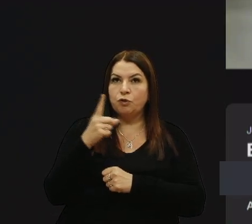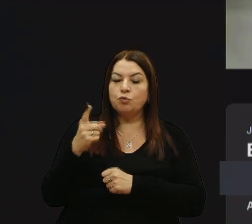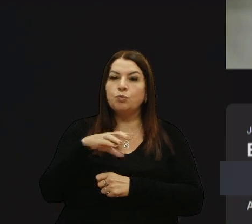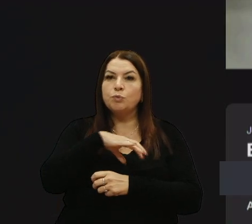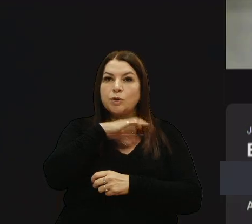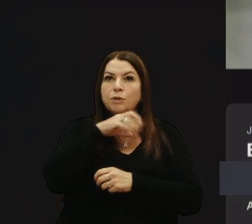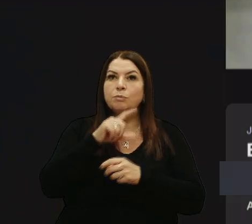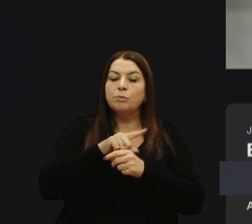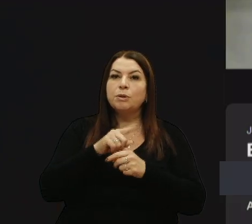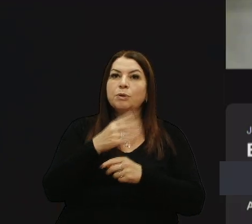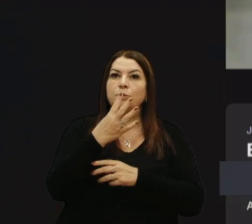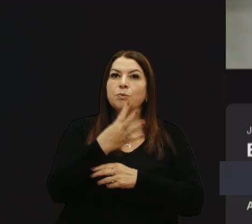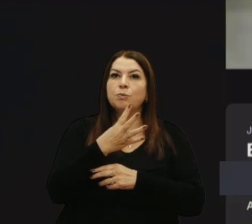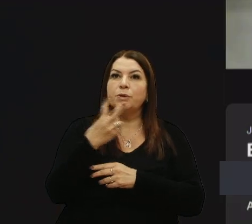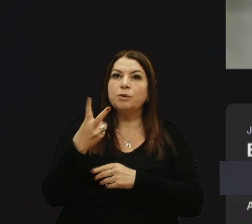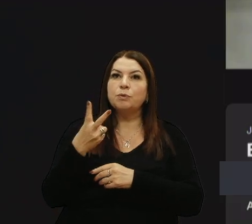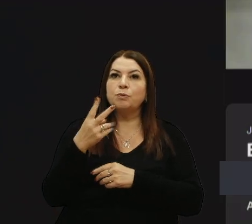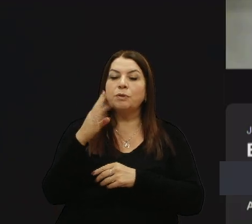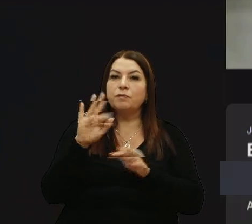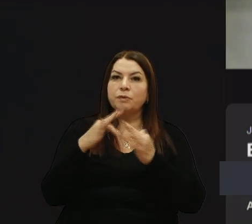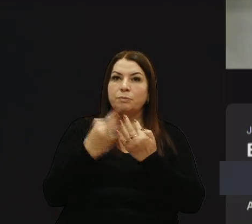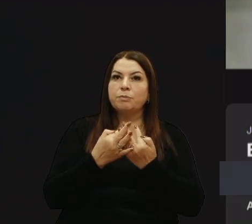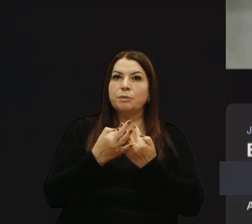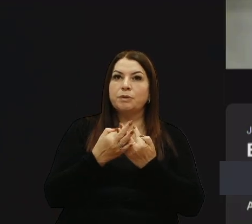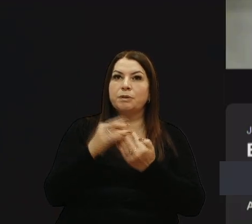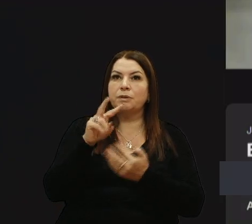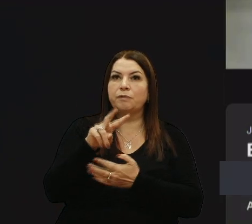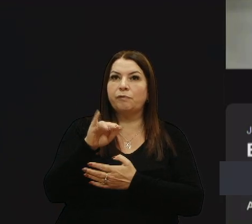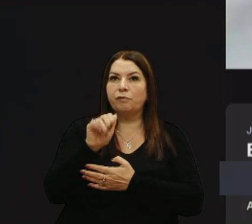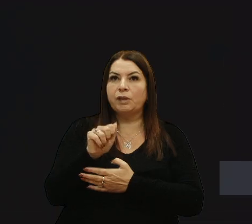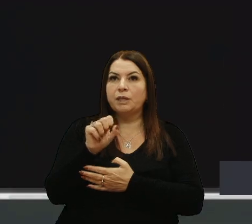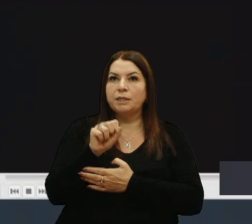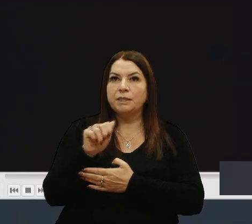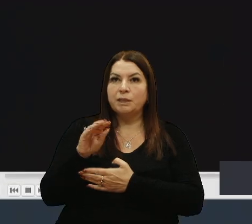para assentar 42 famílias da Vila Sapo.